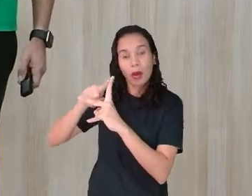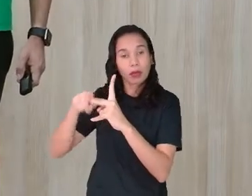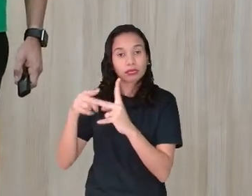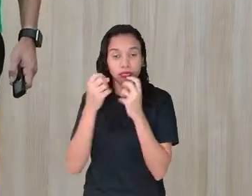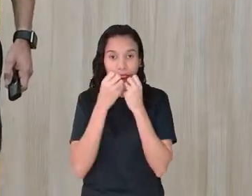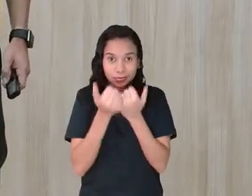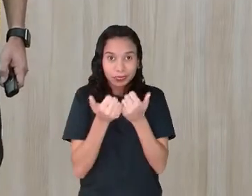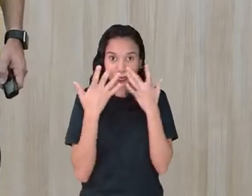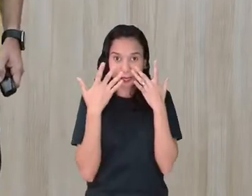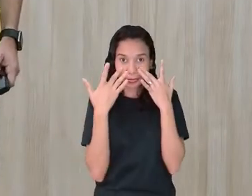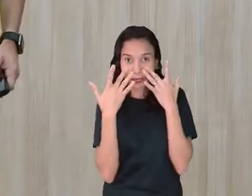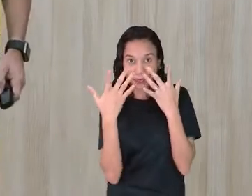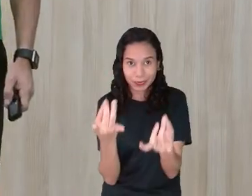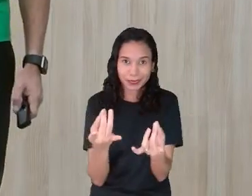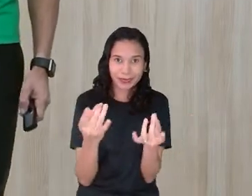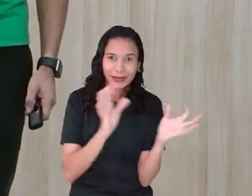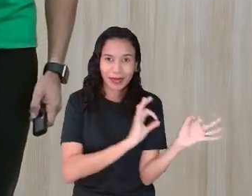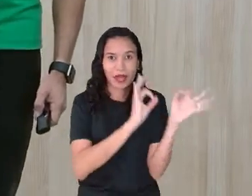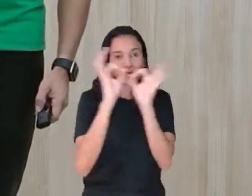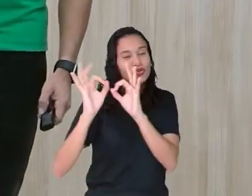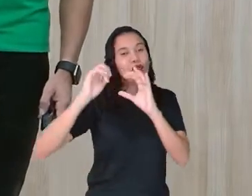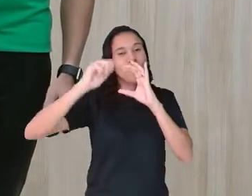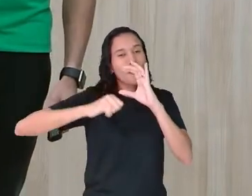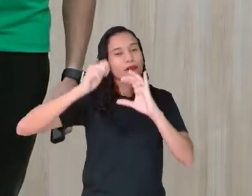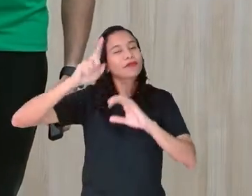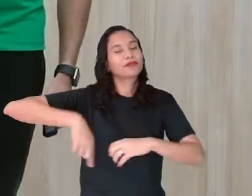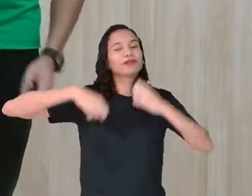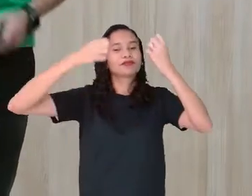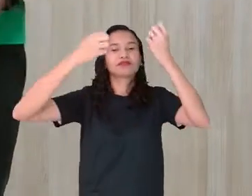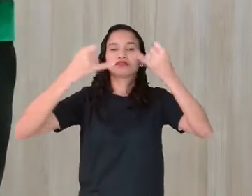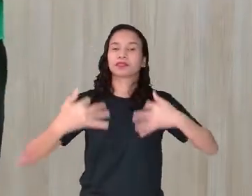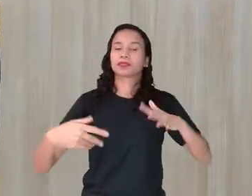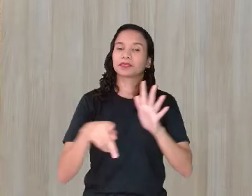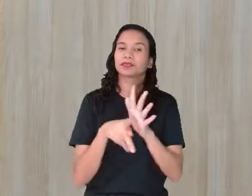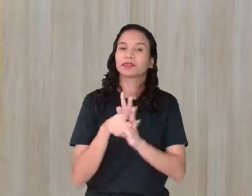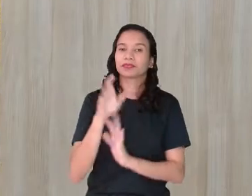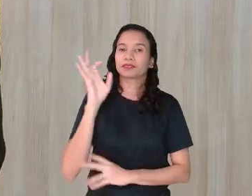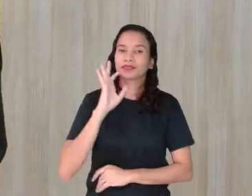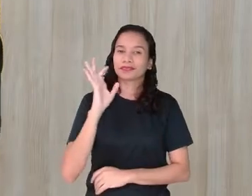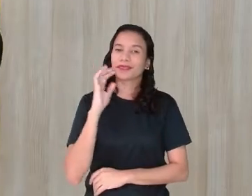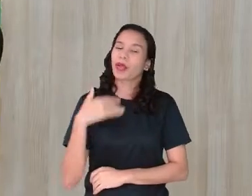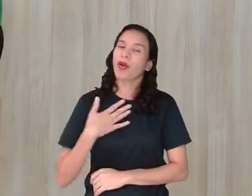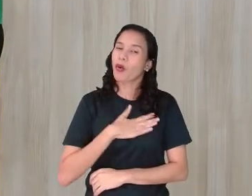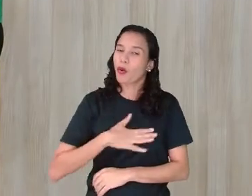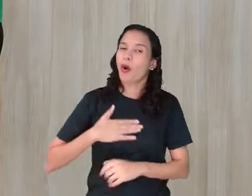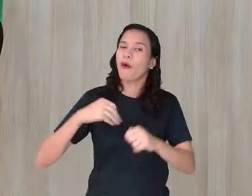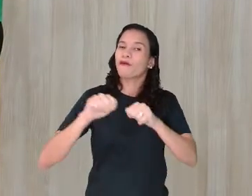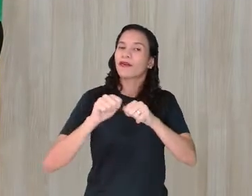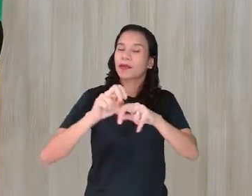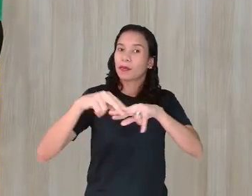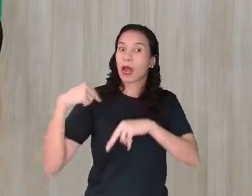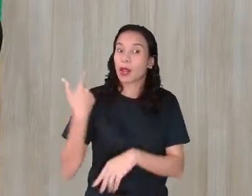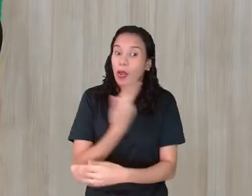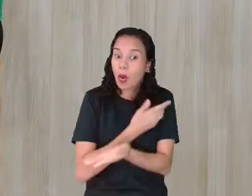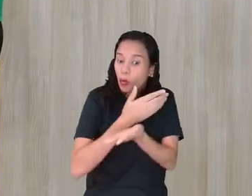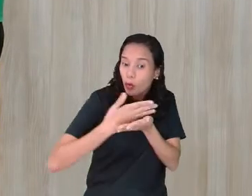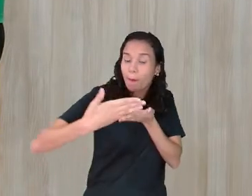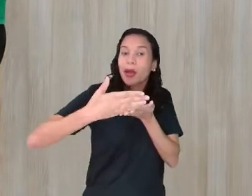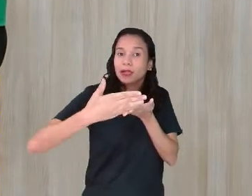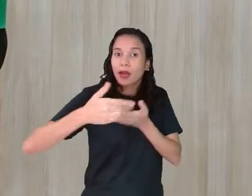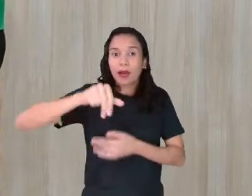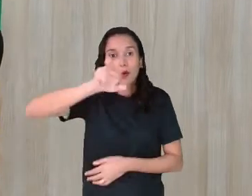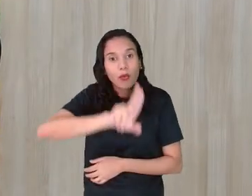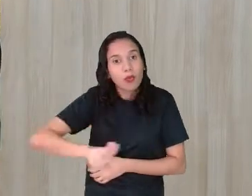Então fica ligadinho aí, assista esse vídeo que está bem explicativo, certo? Eu gosto de fazer ele porque a gente